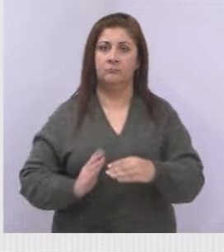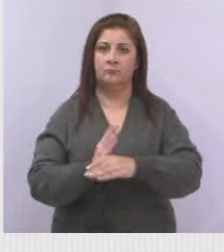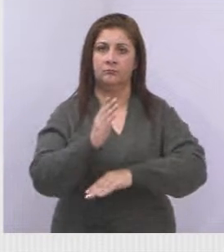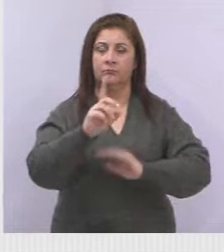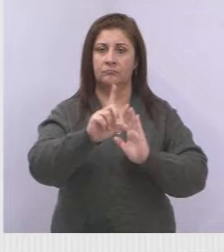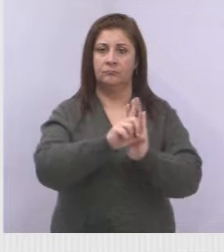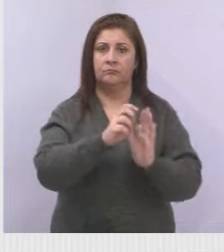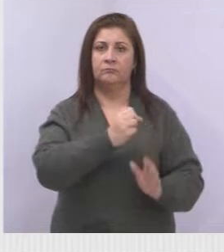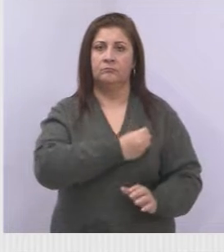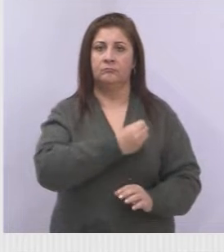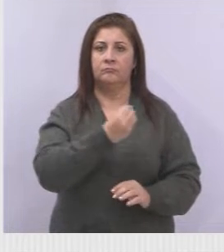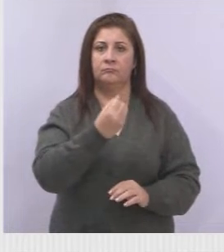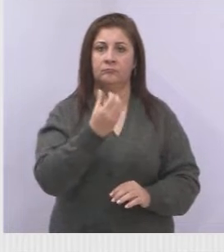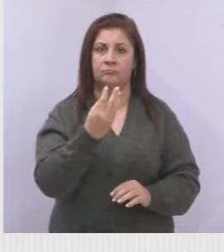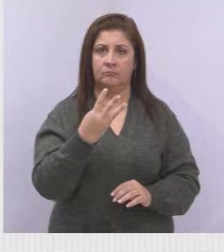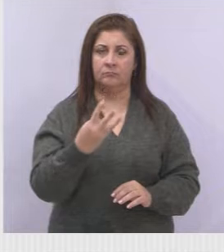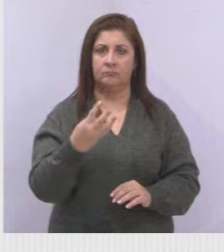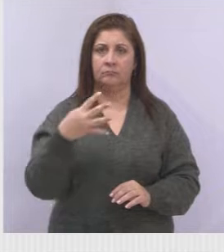nº